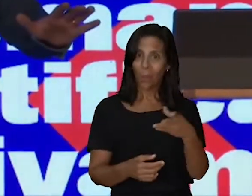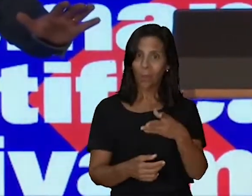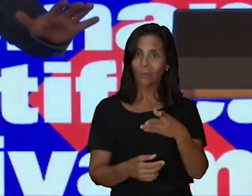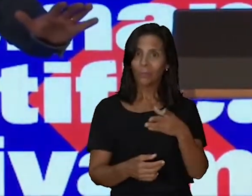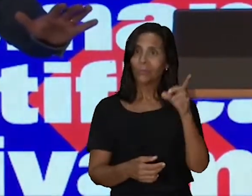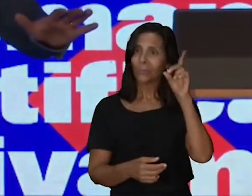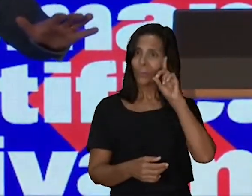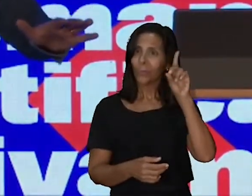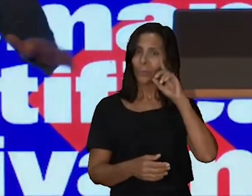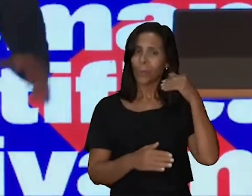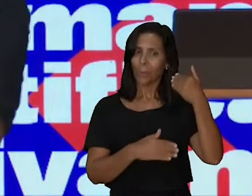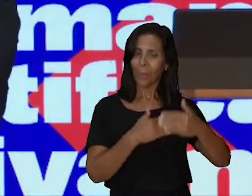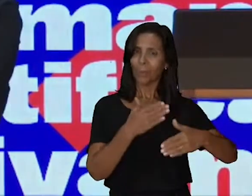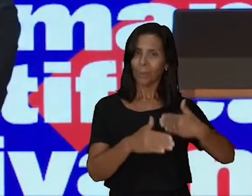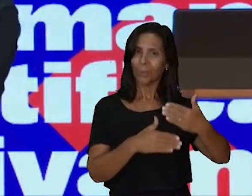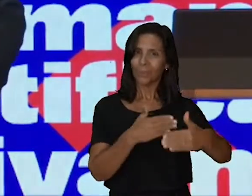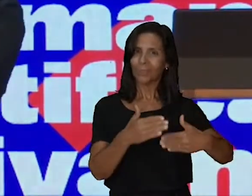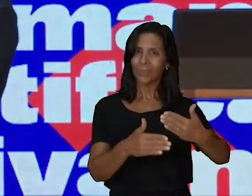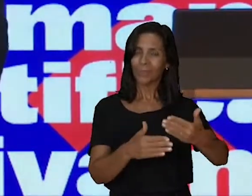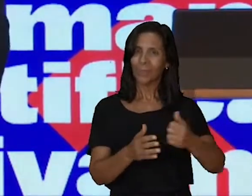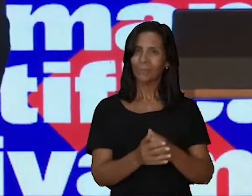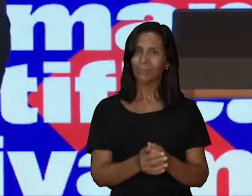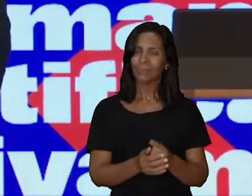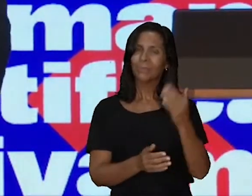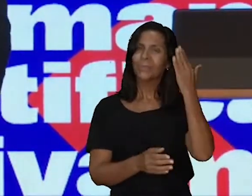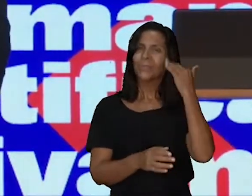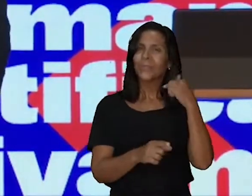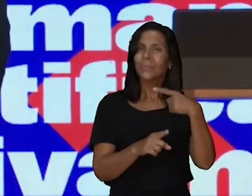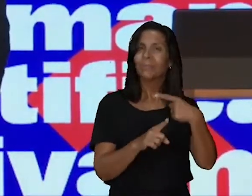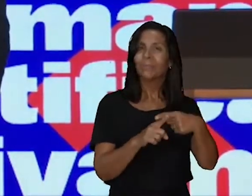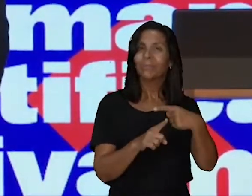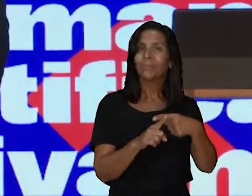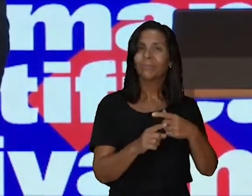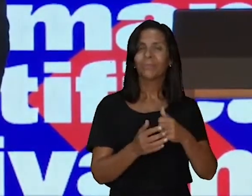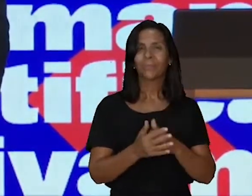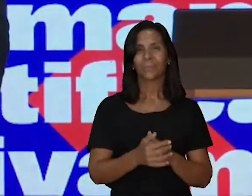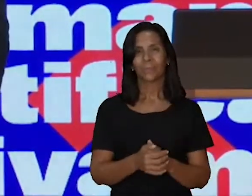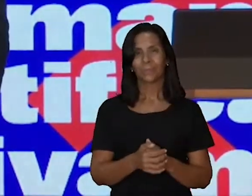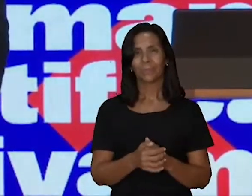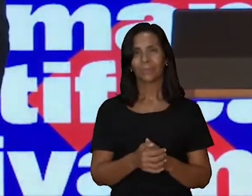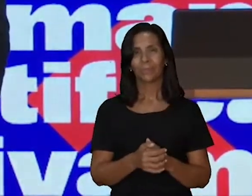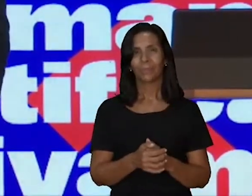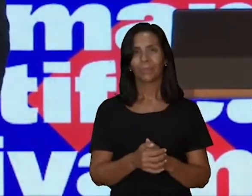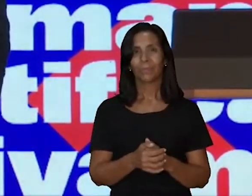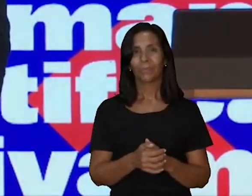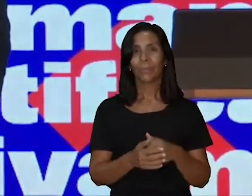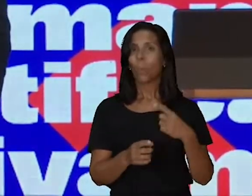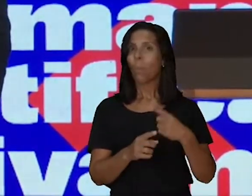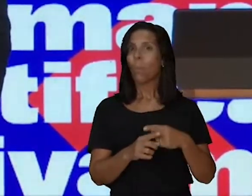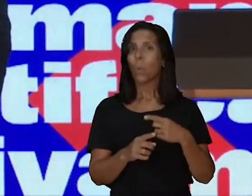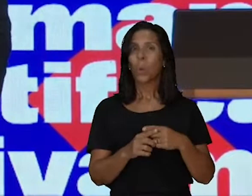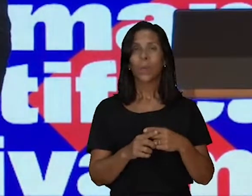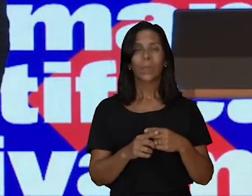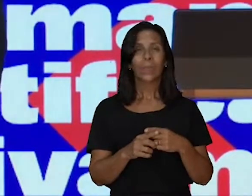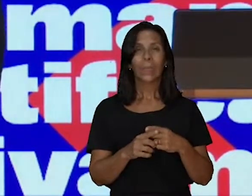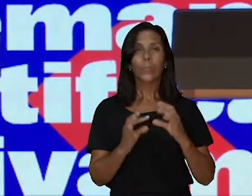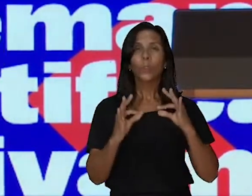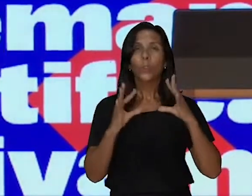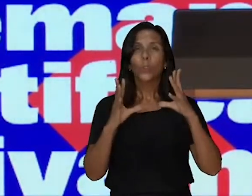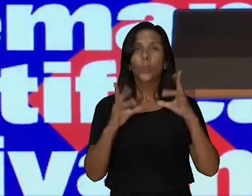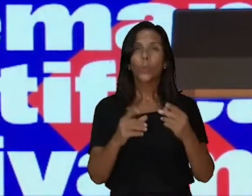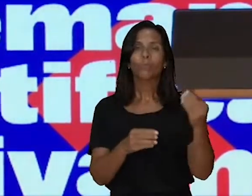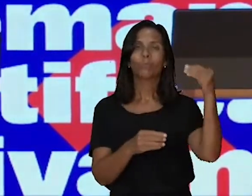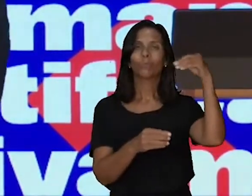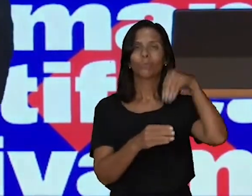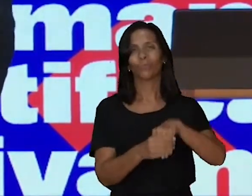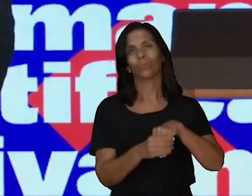Diferentes? Mas sabe por quê? Porque ninguém vai ficar de fora. Algumas coisas,